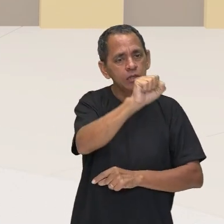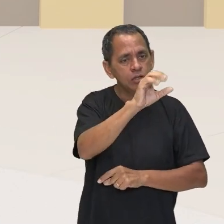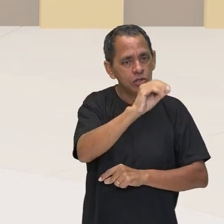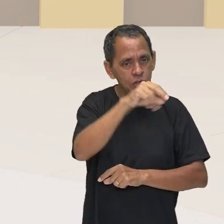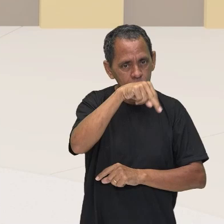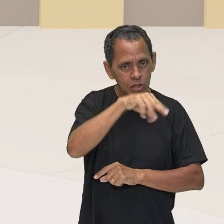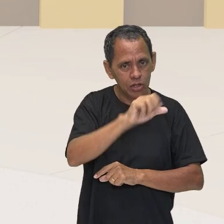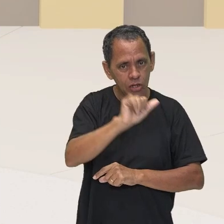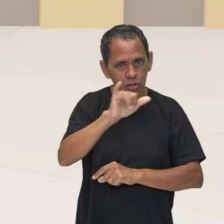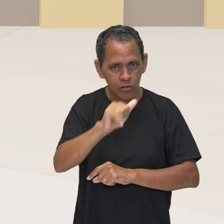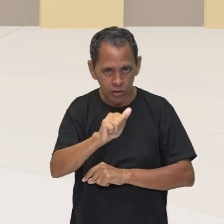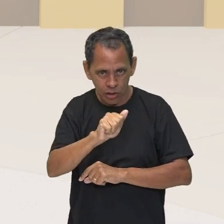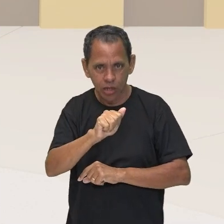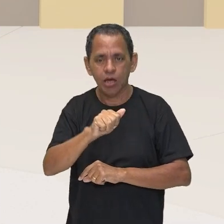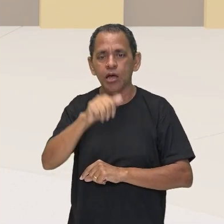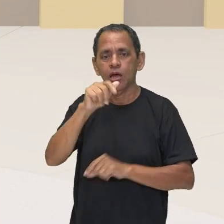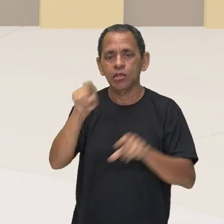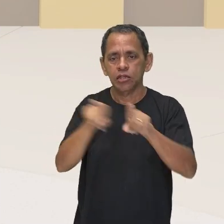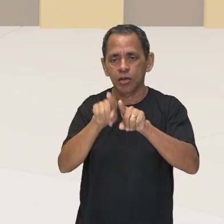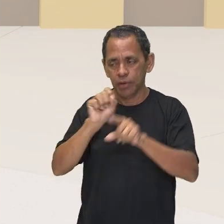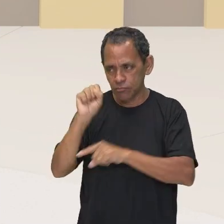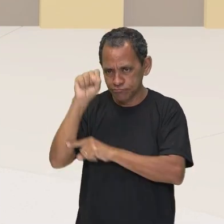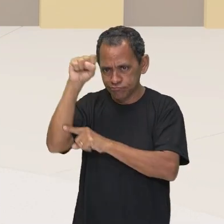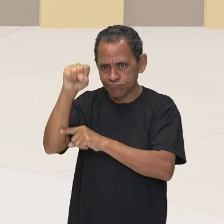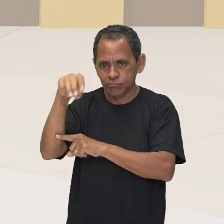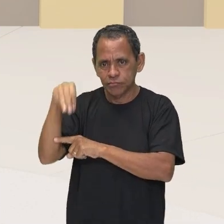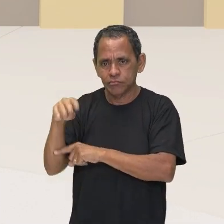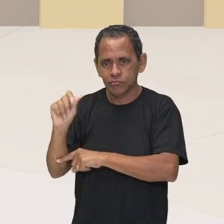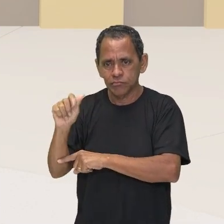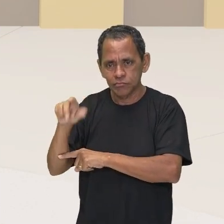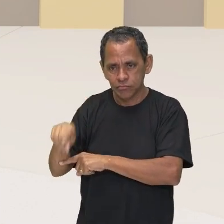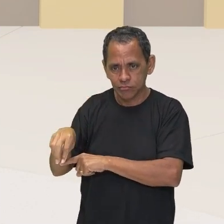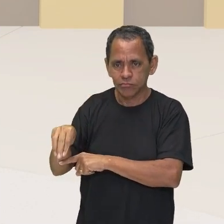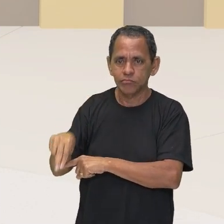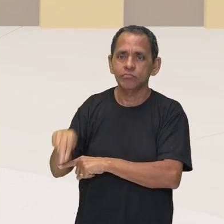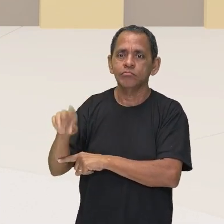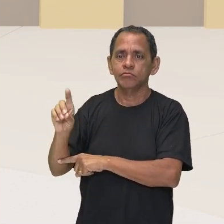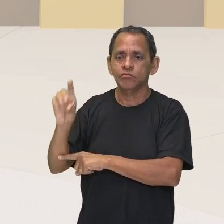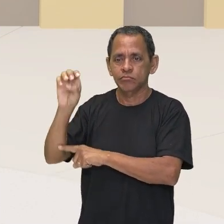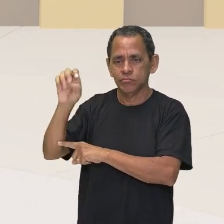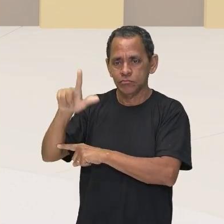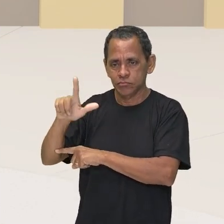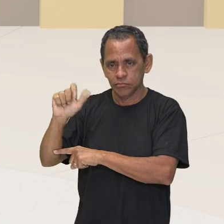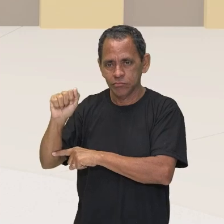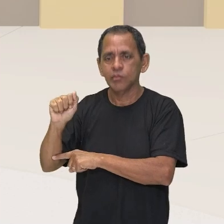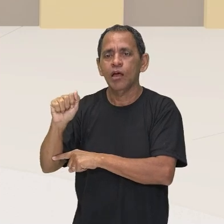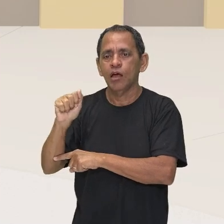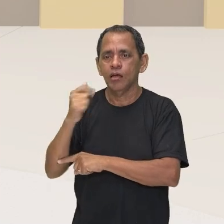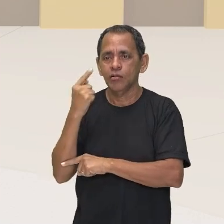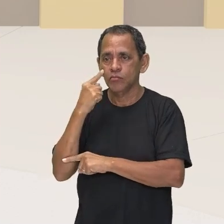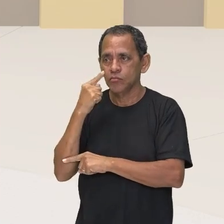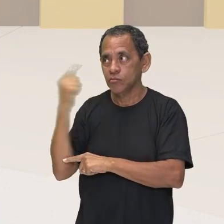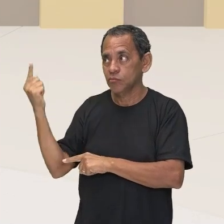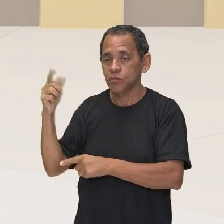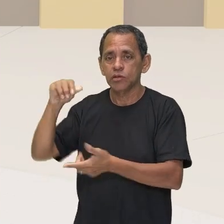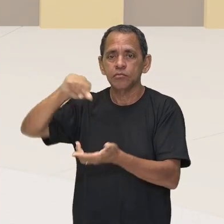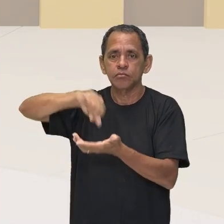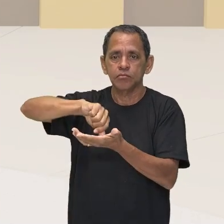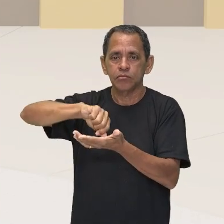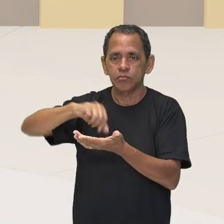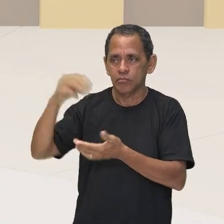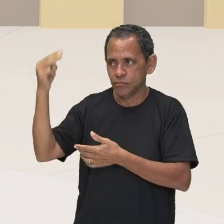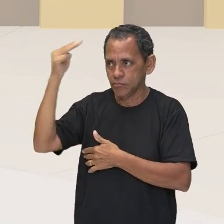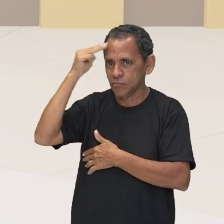um teve os seus próprios motivos. E eu trago para vocês aqui um mapa mental para a gente visualizar